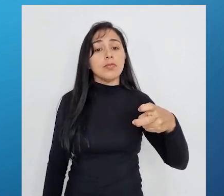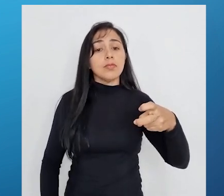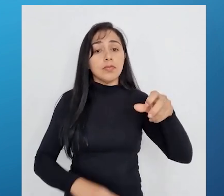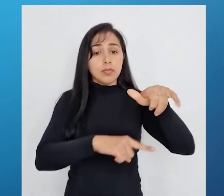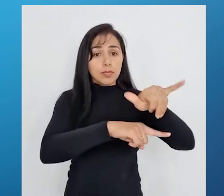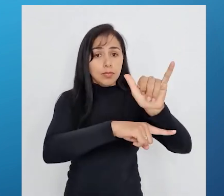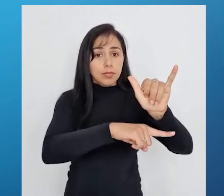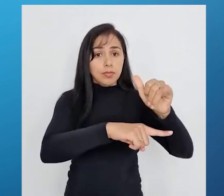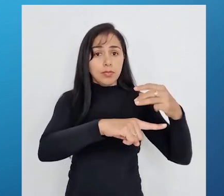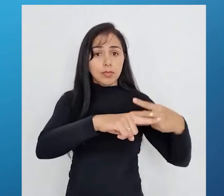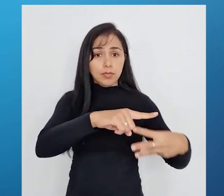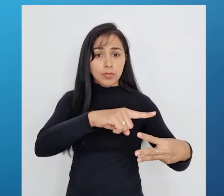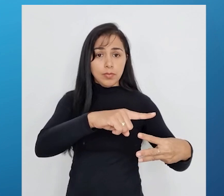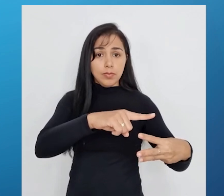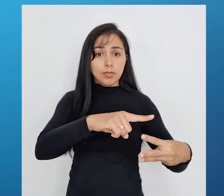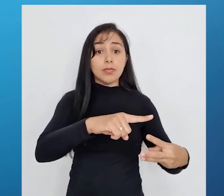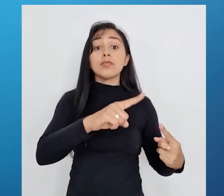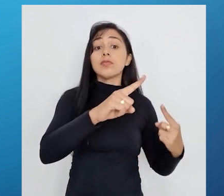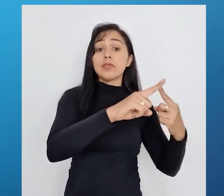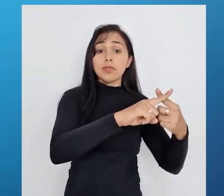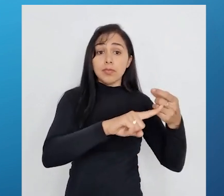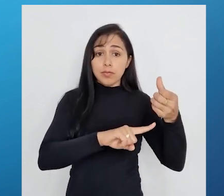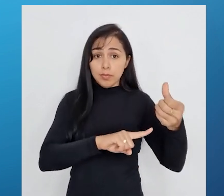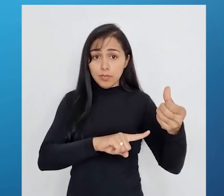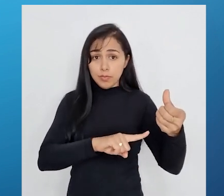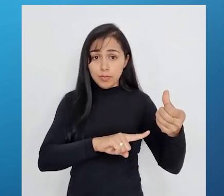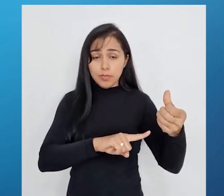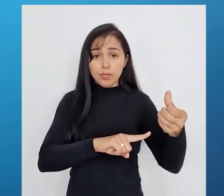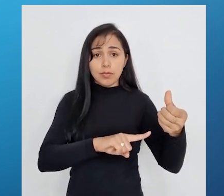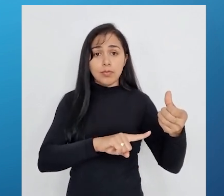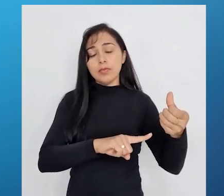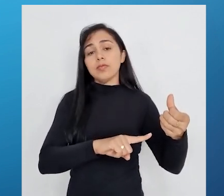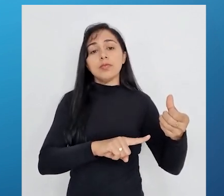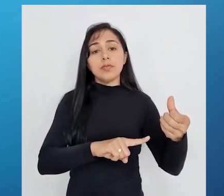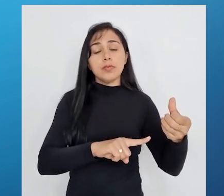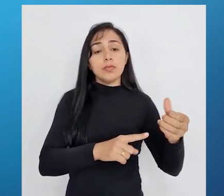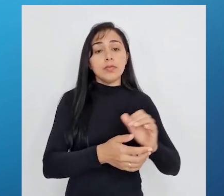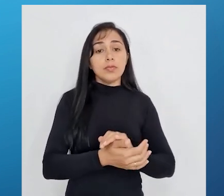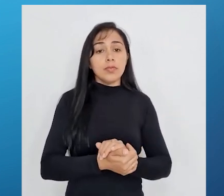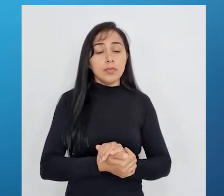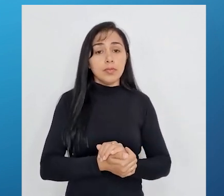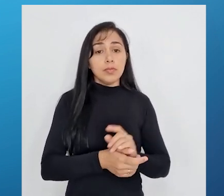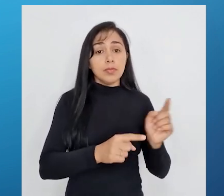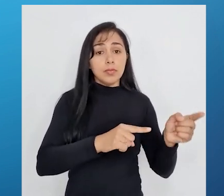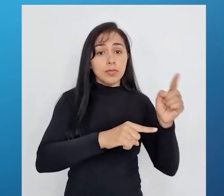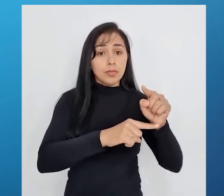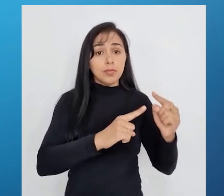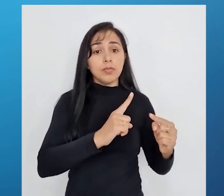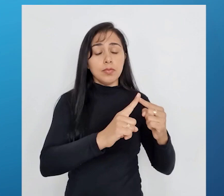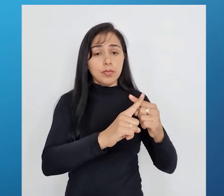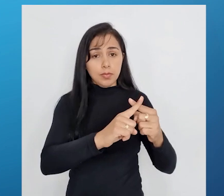6. Nós temos aqui que vai ficar 6 dividido para 3 é 2, 2y.